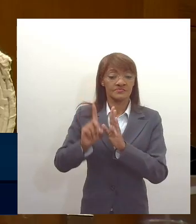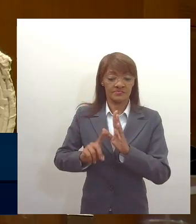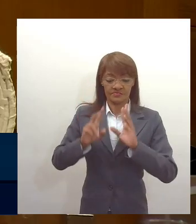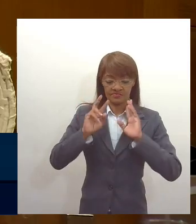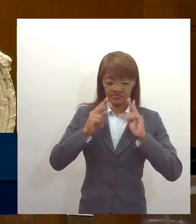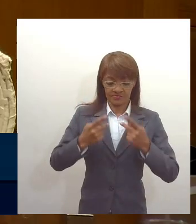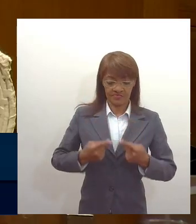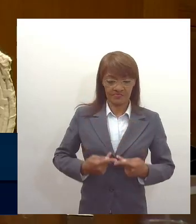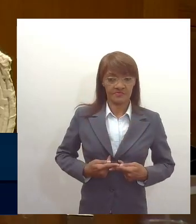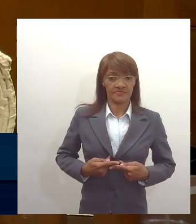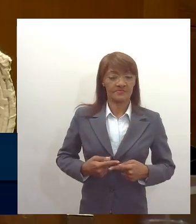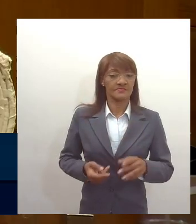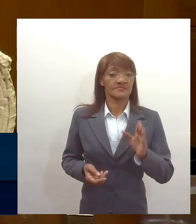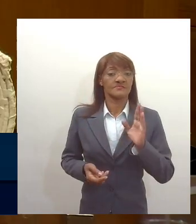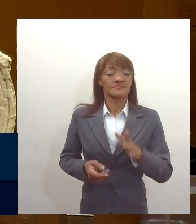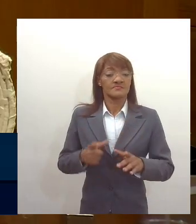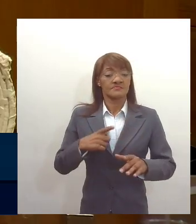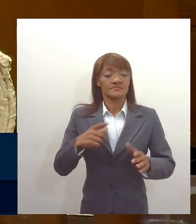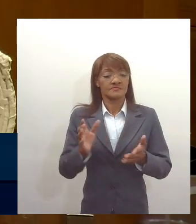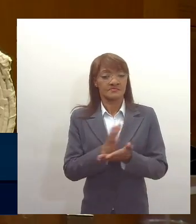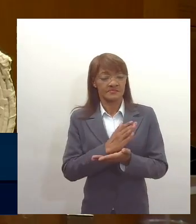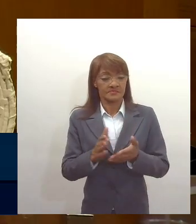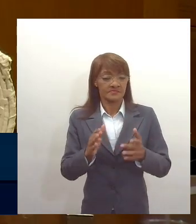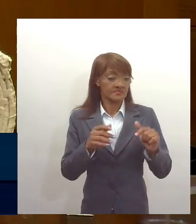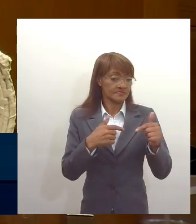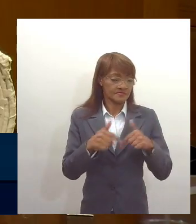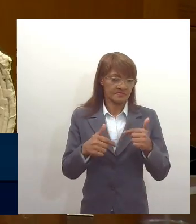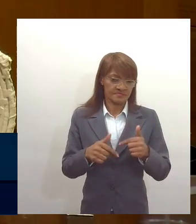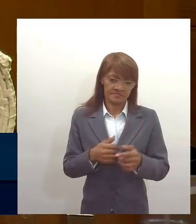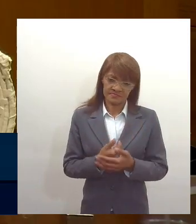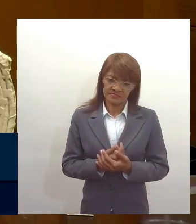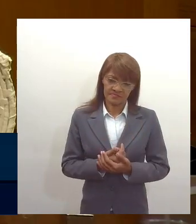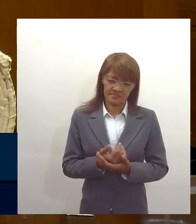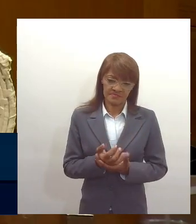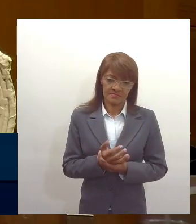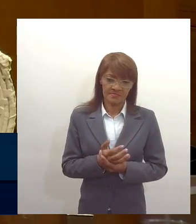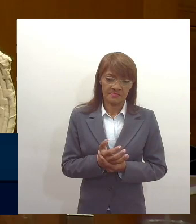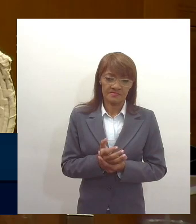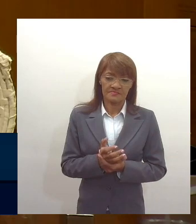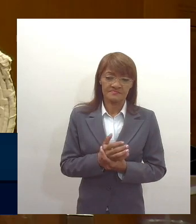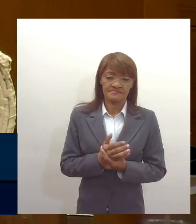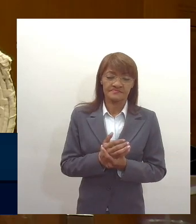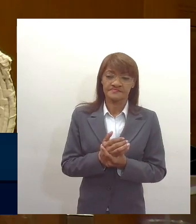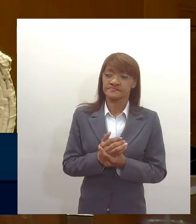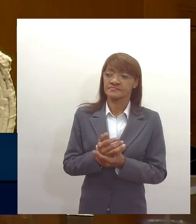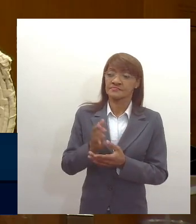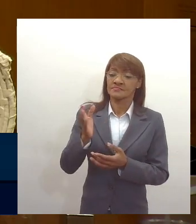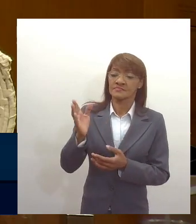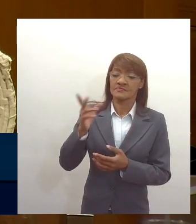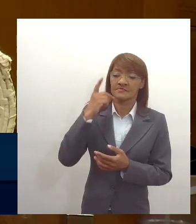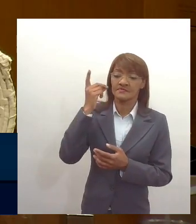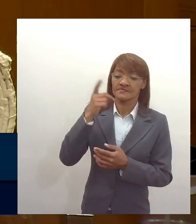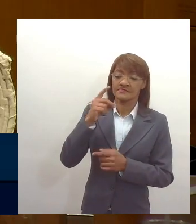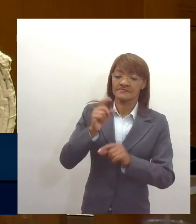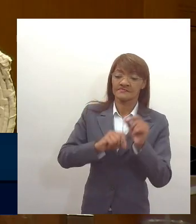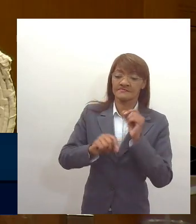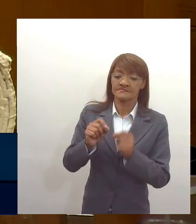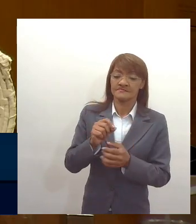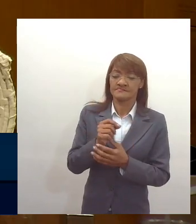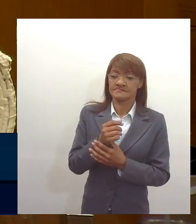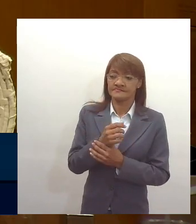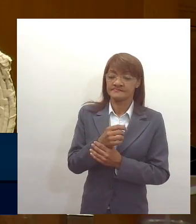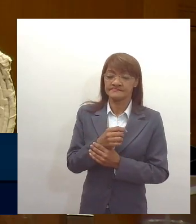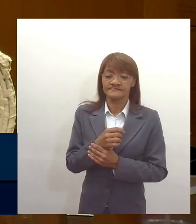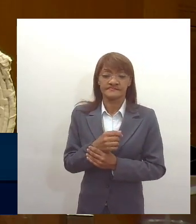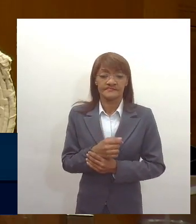sendo desenvolvidas. E uma das ações, deputado Garibaldi, se o senhor já ouviu falar, que é um projeto que teve